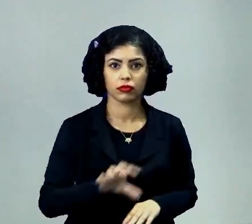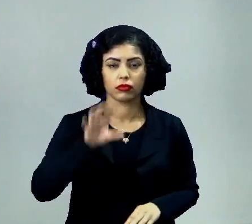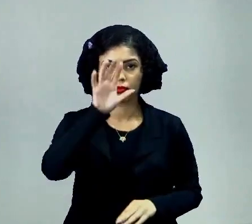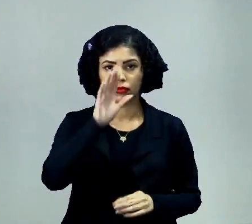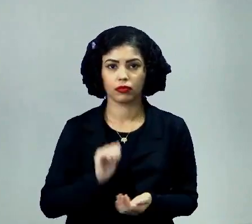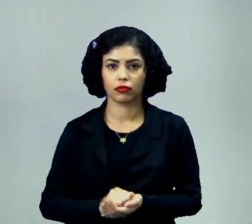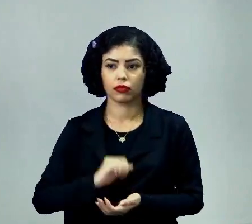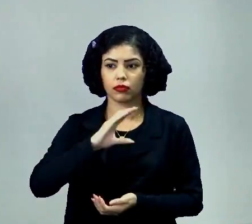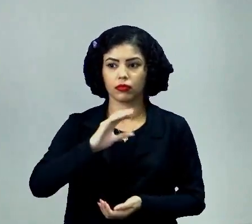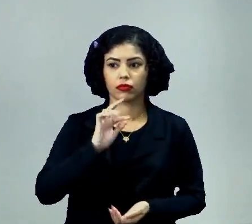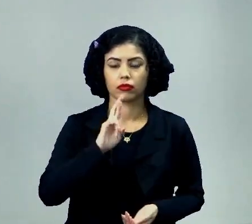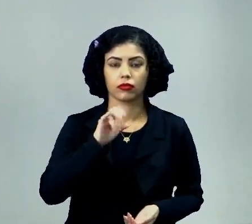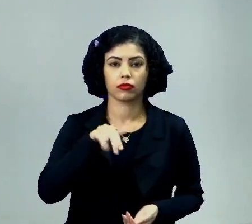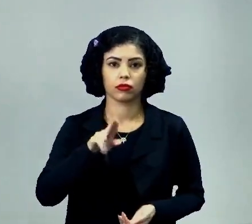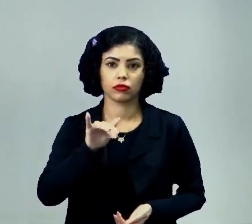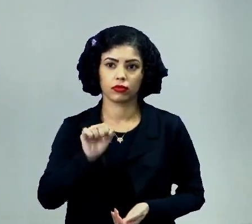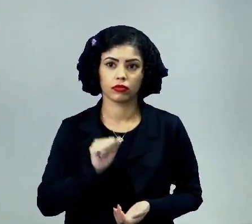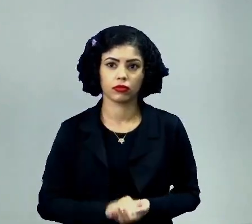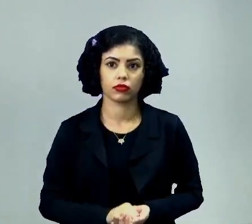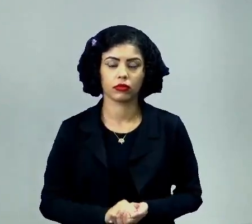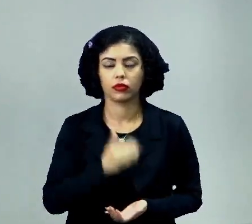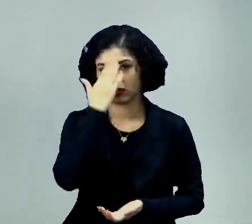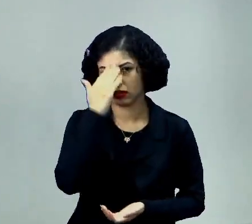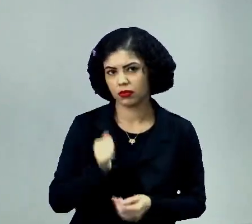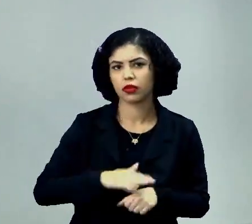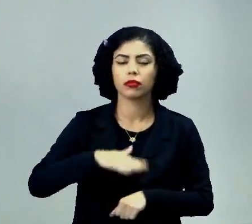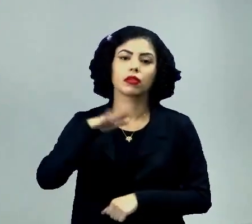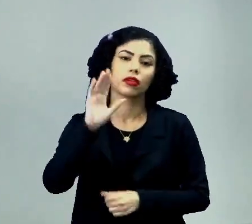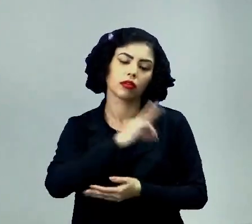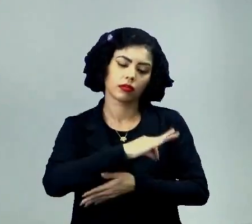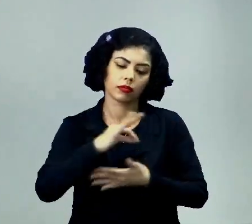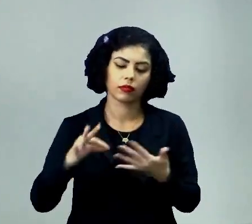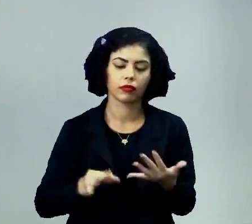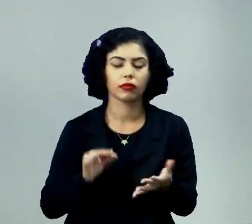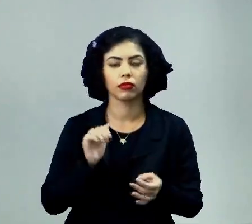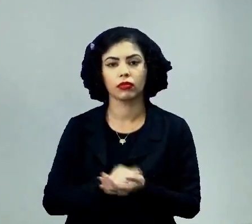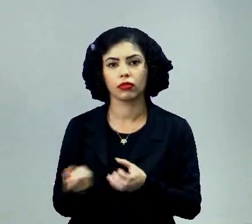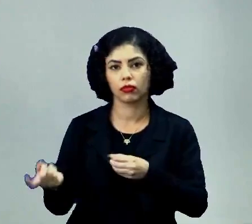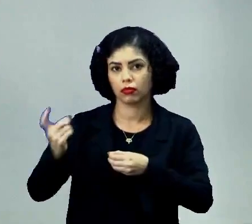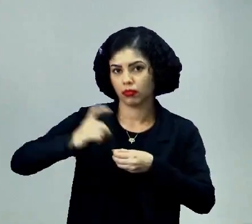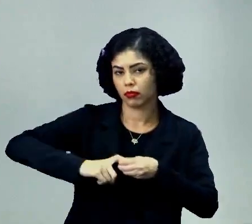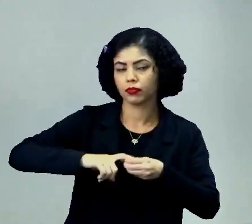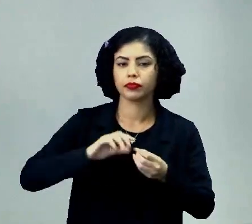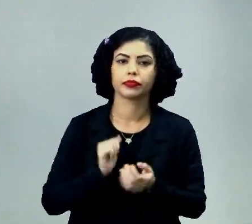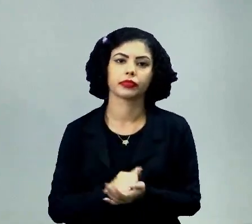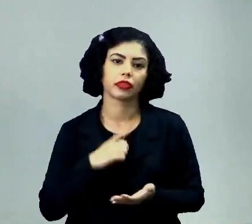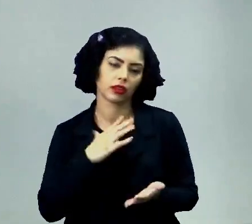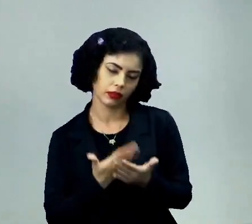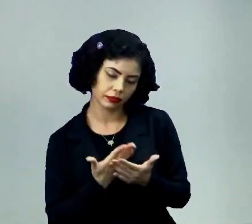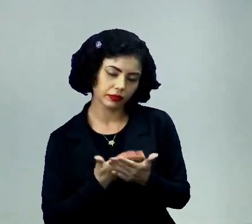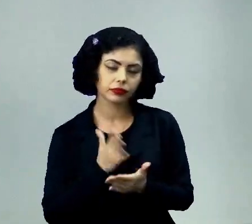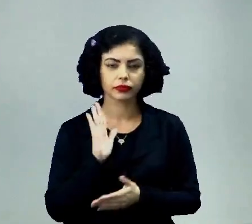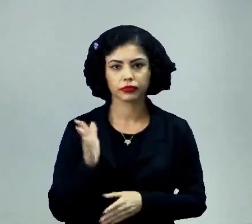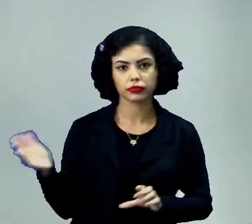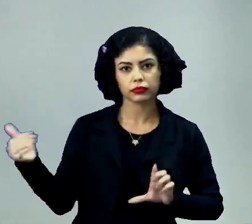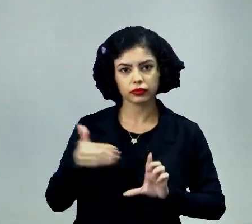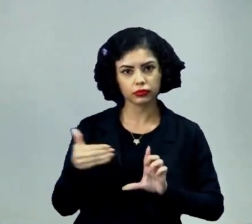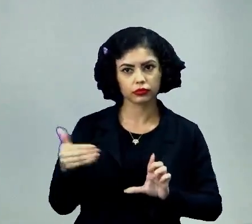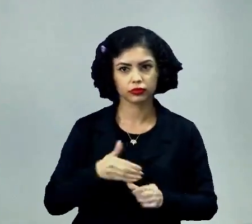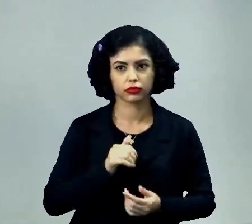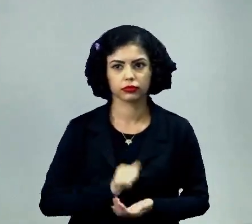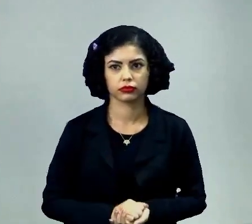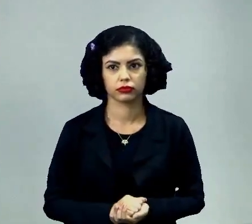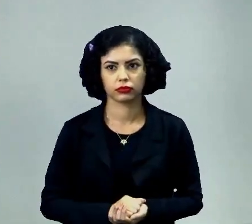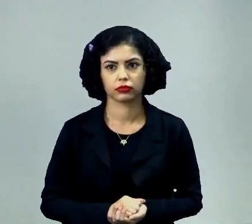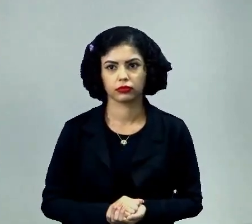plantas e de croquis, tá? Se vocês quiserem saber mais sobre os elementos de um mapa, voltem aí, tem aulas já na nossa plataforma para